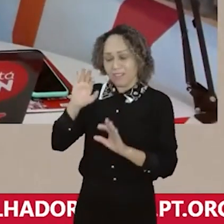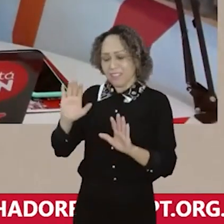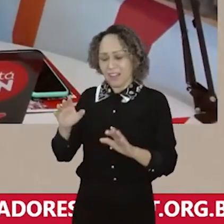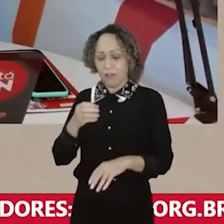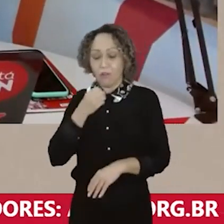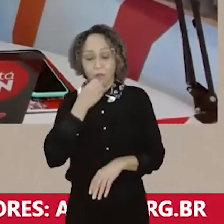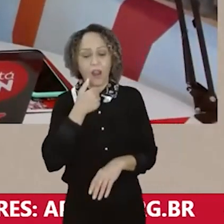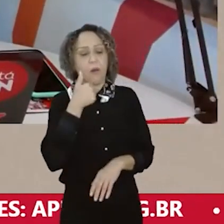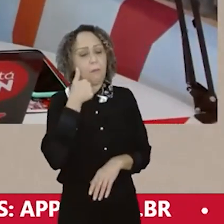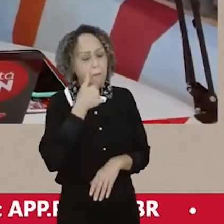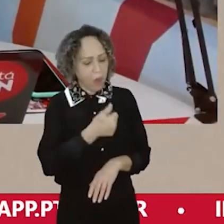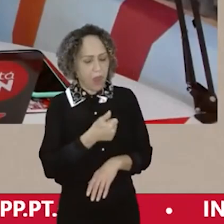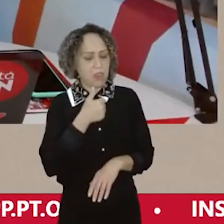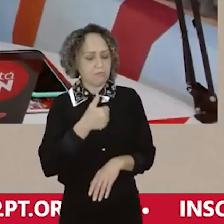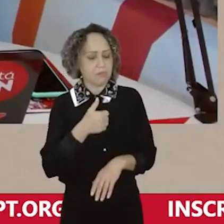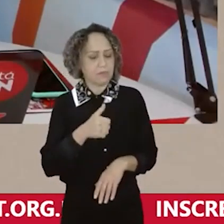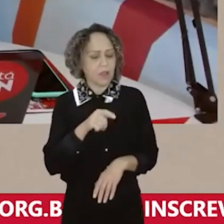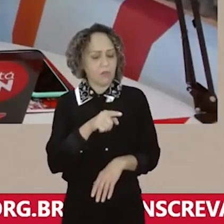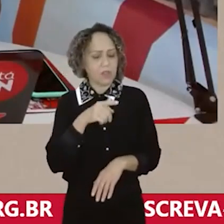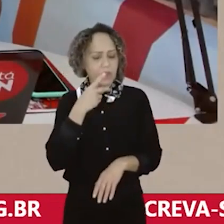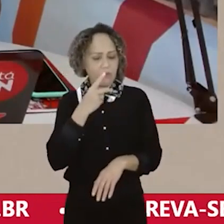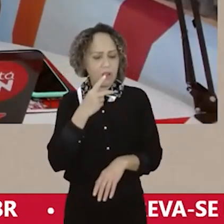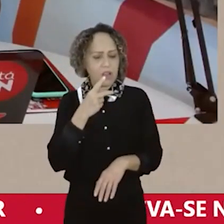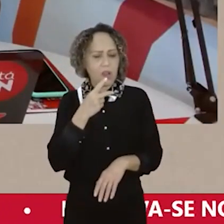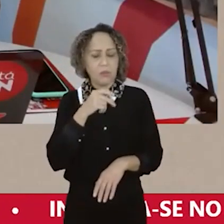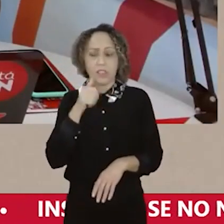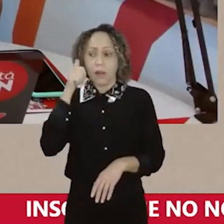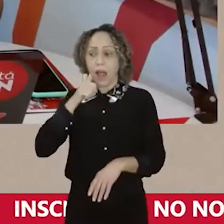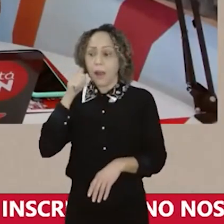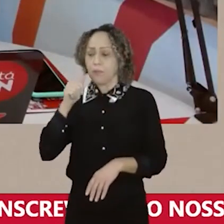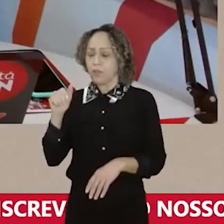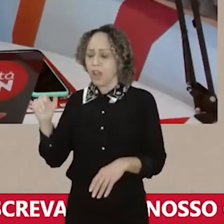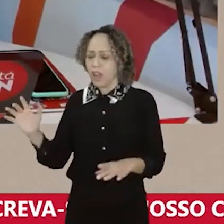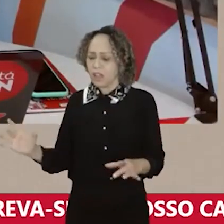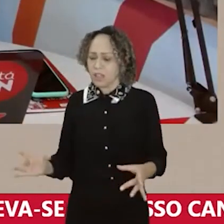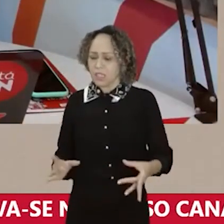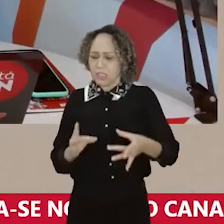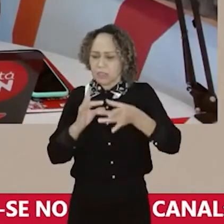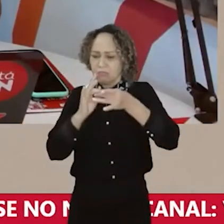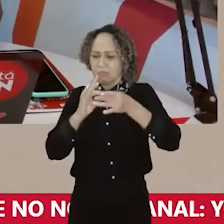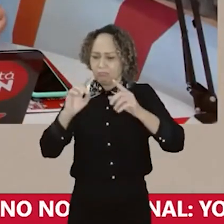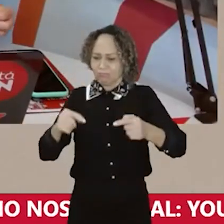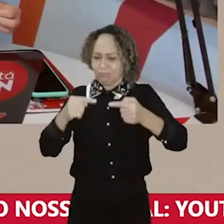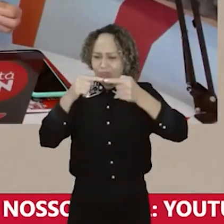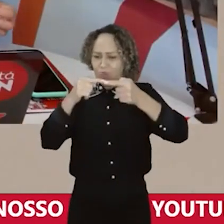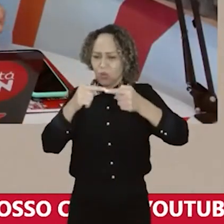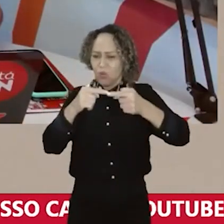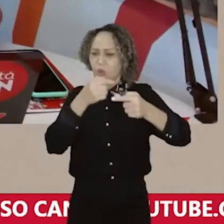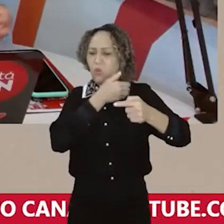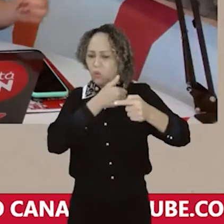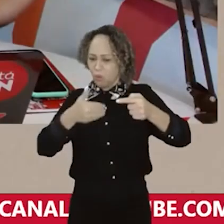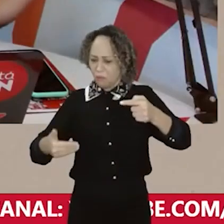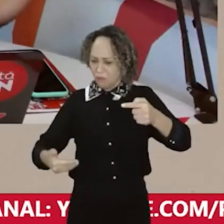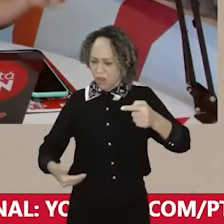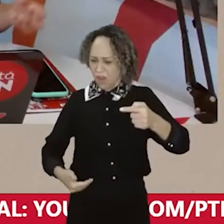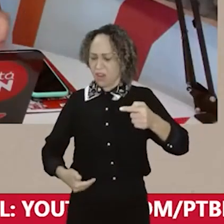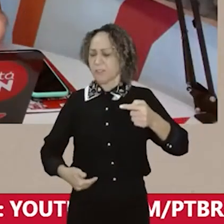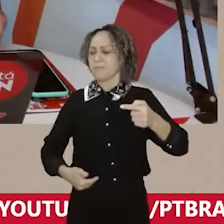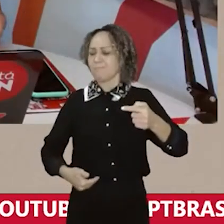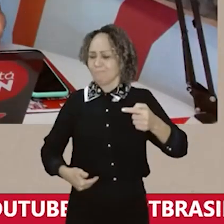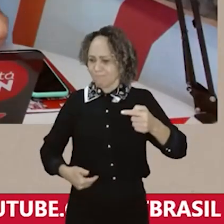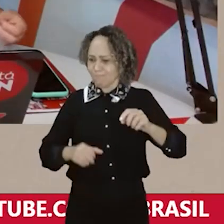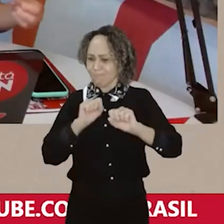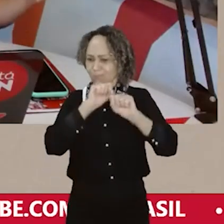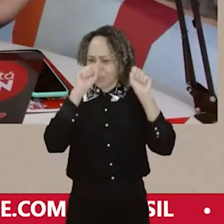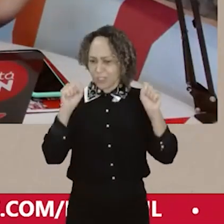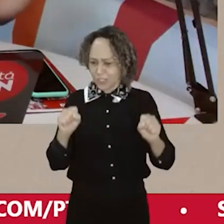que você falou que dessa ligação direta da mulher com o Estado. Com o Bolsa Família também, quando ela sai desse ambiente